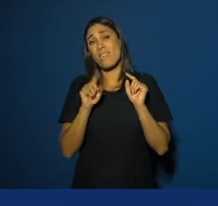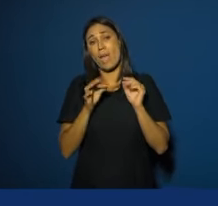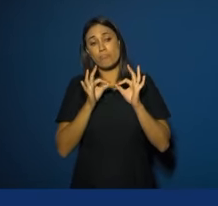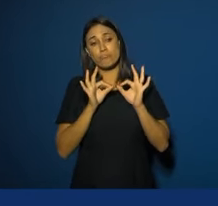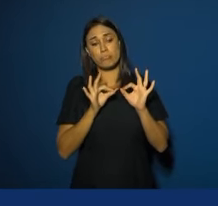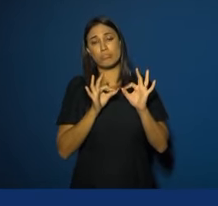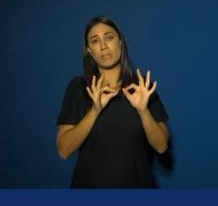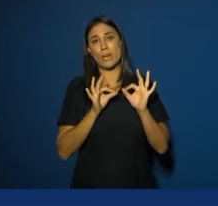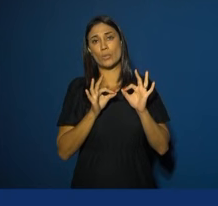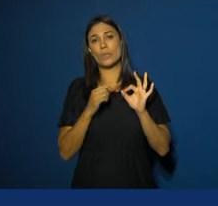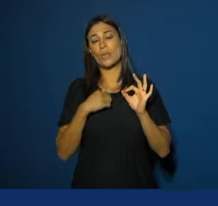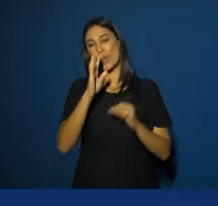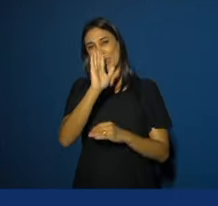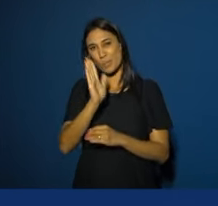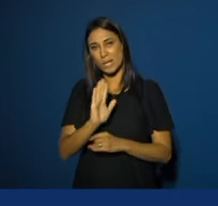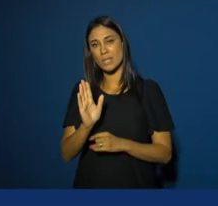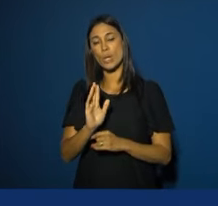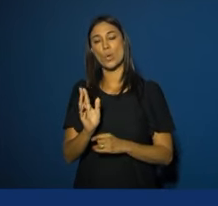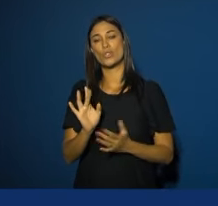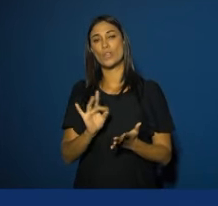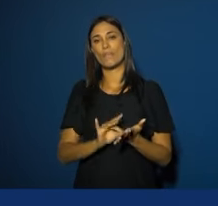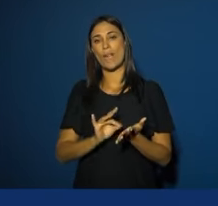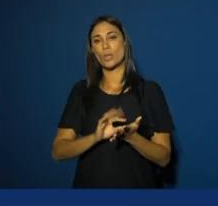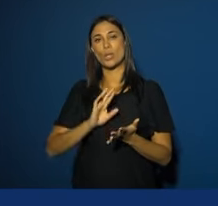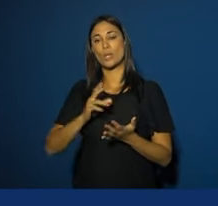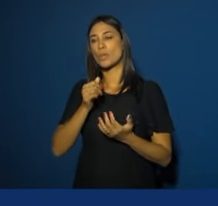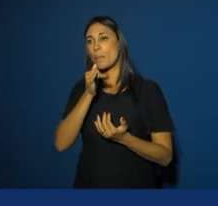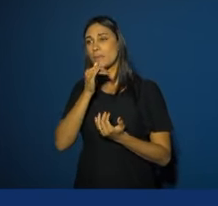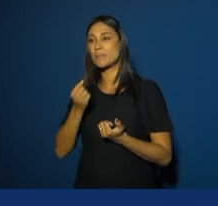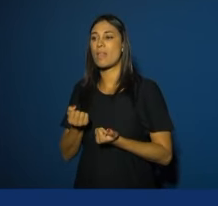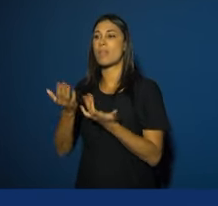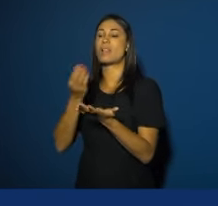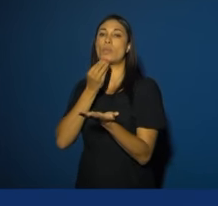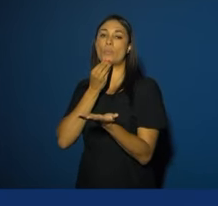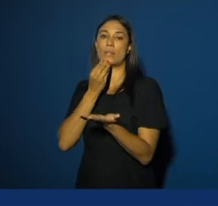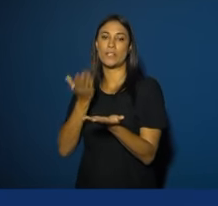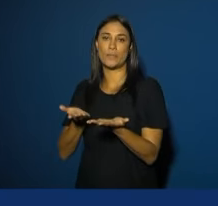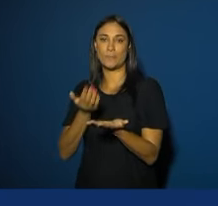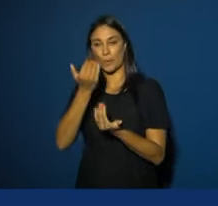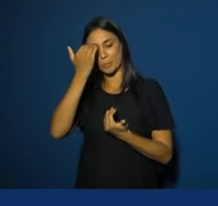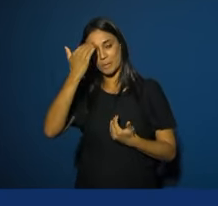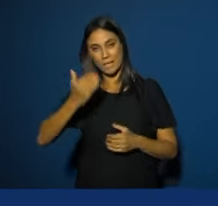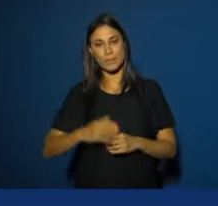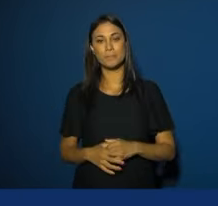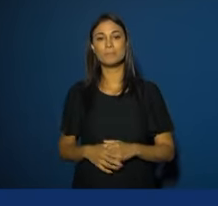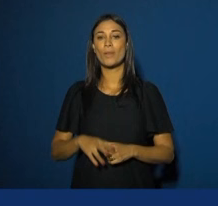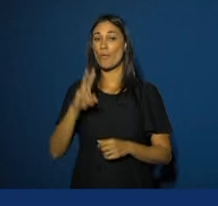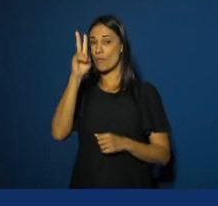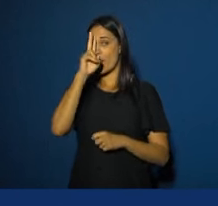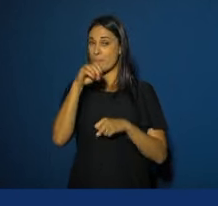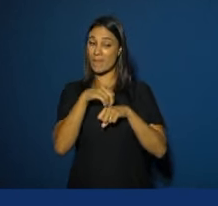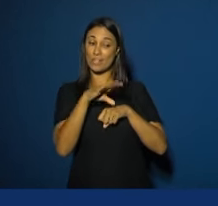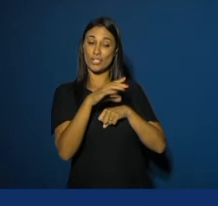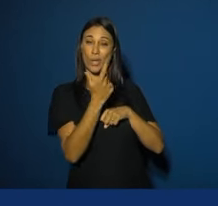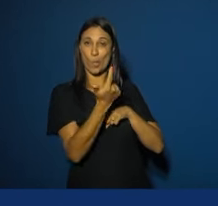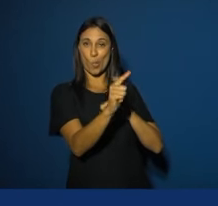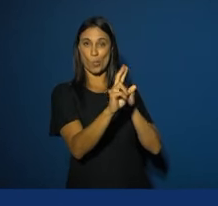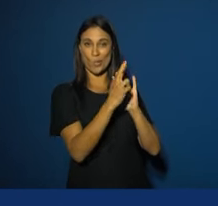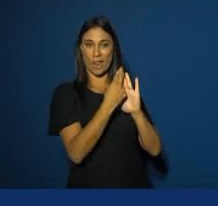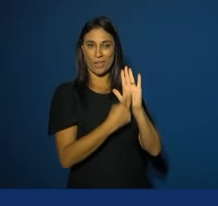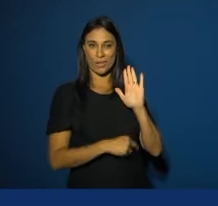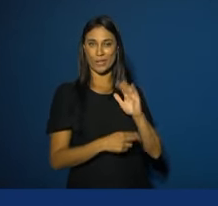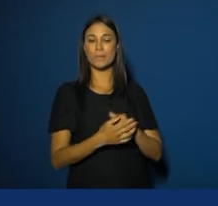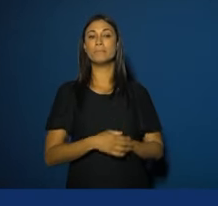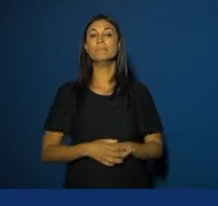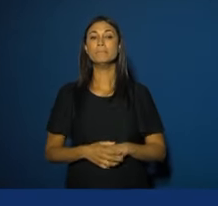preparado e o e o Brasil realmente nos nos oferece essa oportunidade Obrigado vou vou lembrar da Dica no próximo relatório